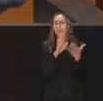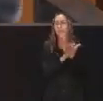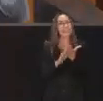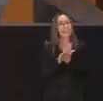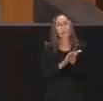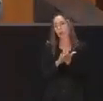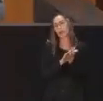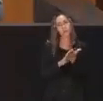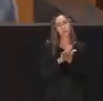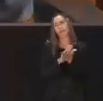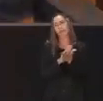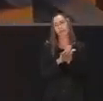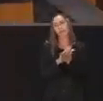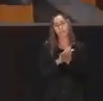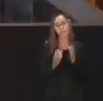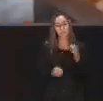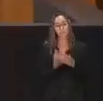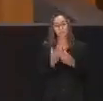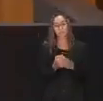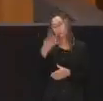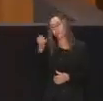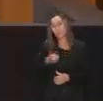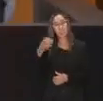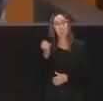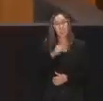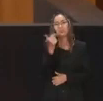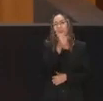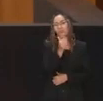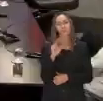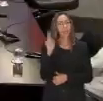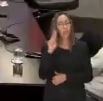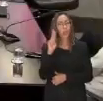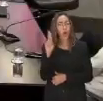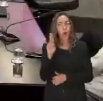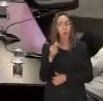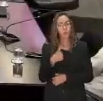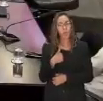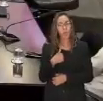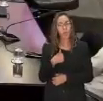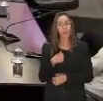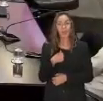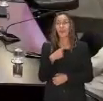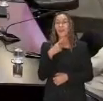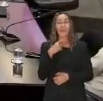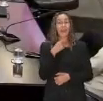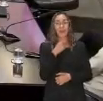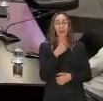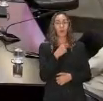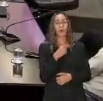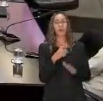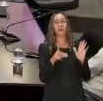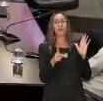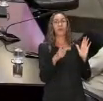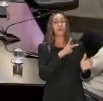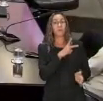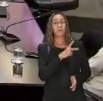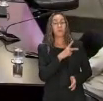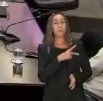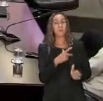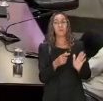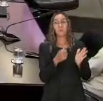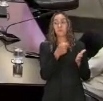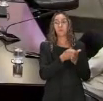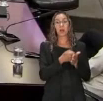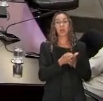Nós é produtor de leite, e nós não tem nome. Vocês querem ver? Eu não mando no que eu tenho. Eu não mando no que eu tenho.